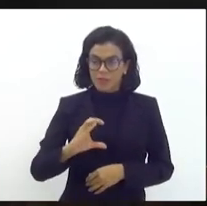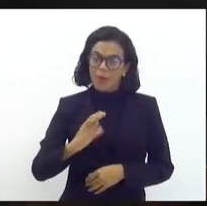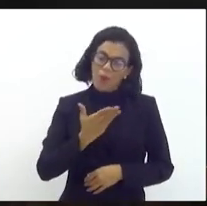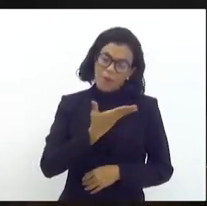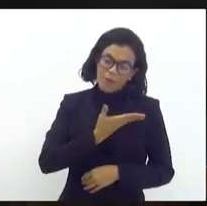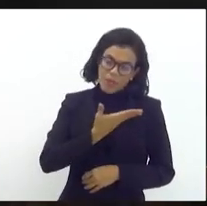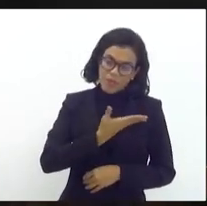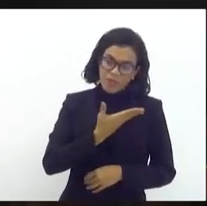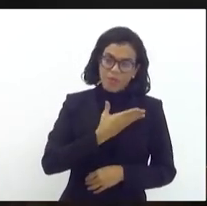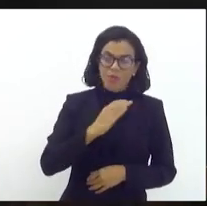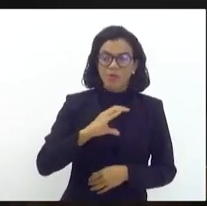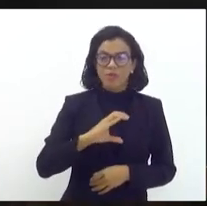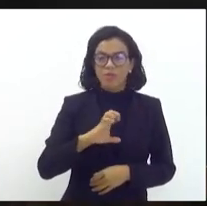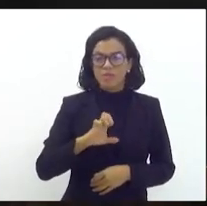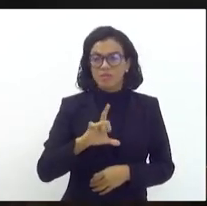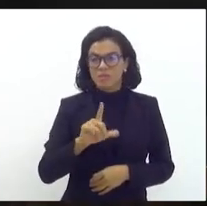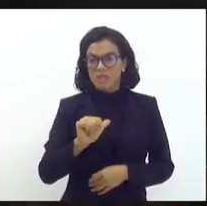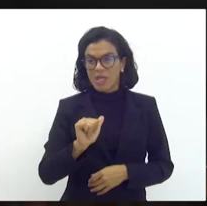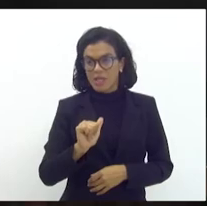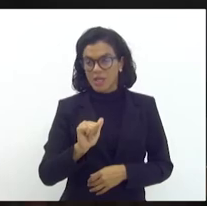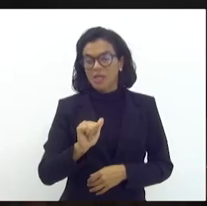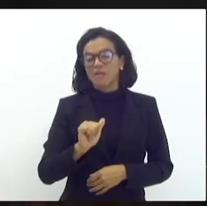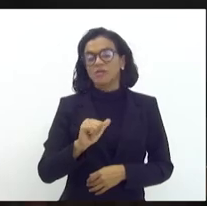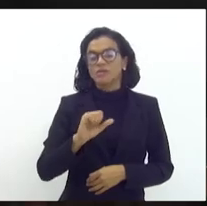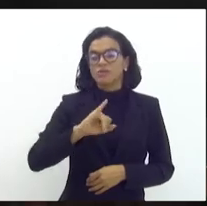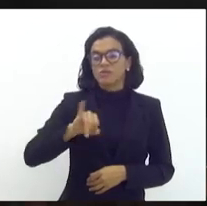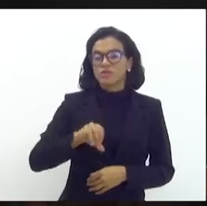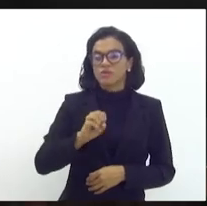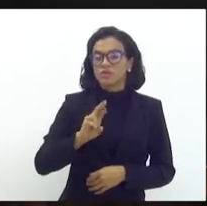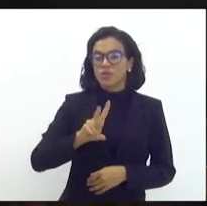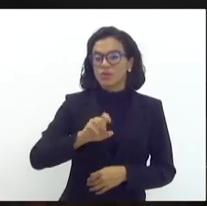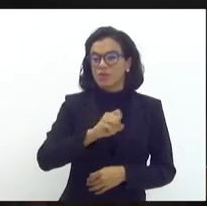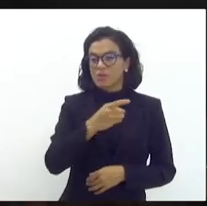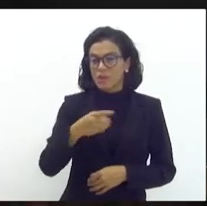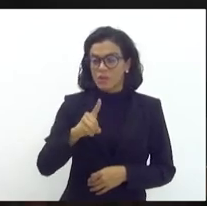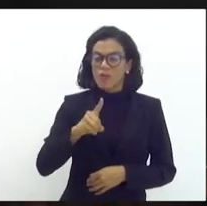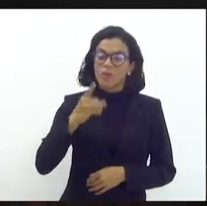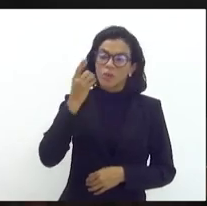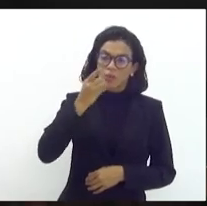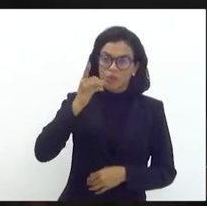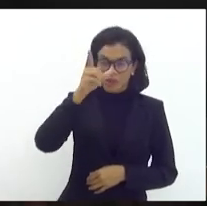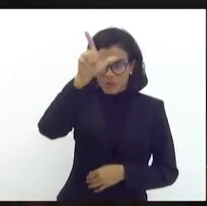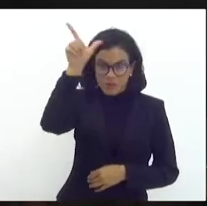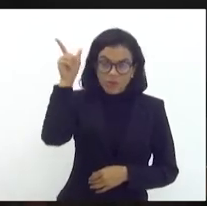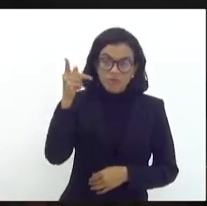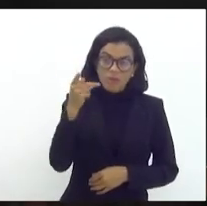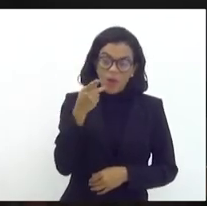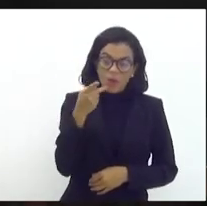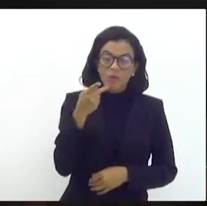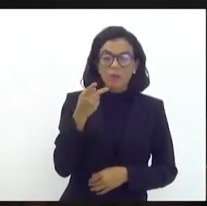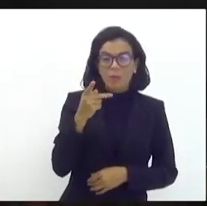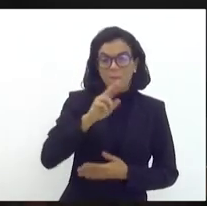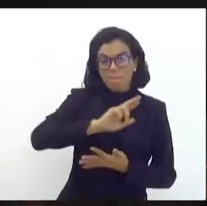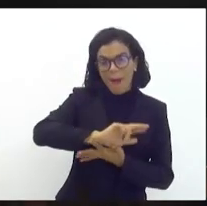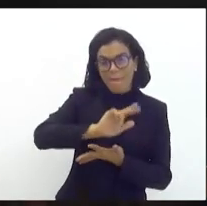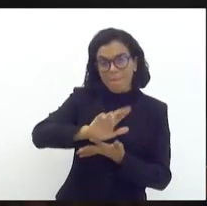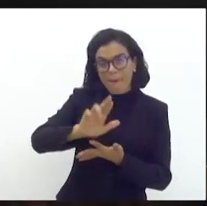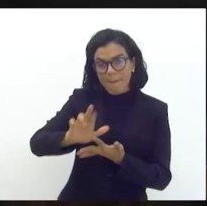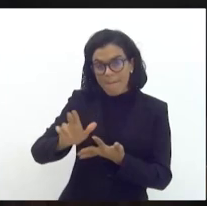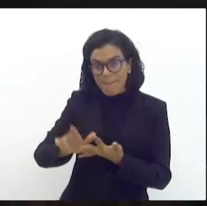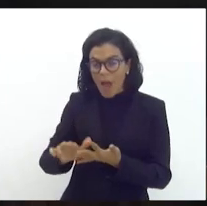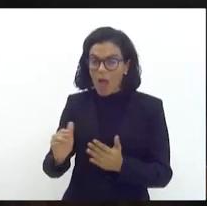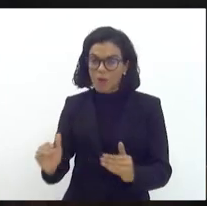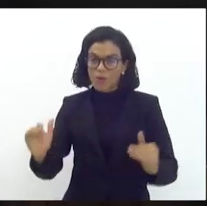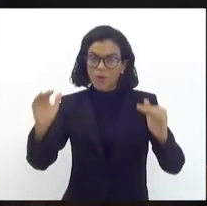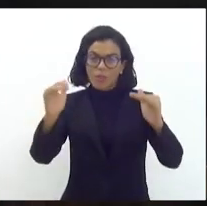deputada Célia Jordão que eu também não havia estado antes Deputado Luiz Paulo e demais autoridade presentes infelizmente eu não vi algum eu